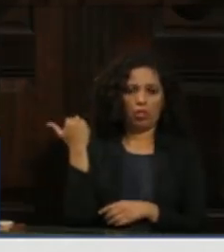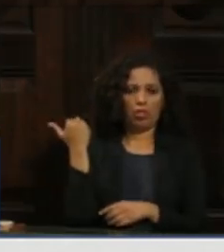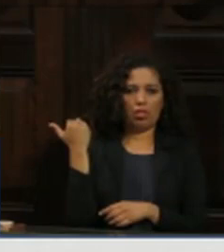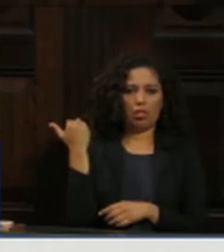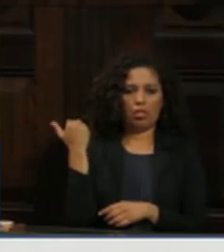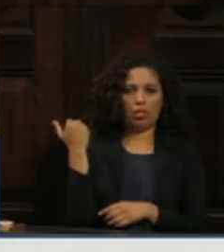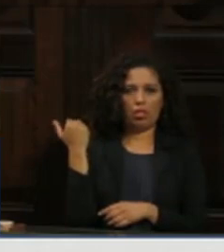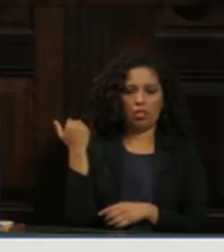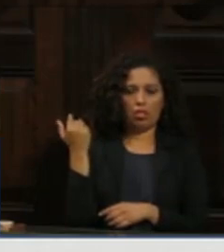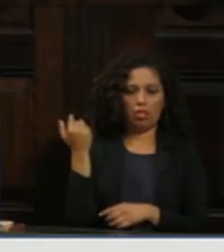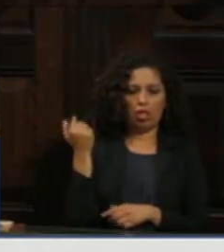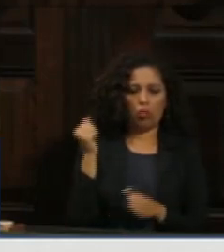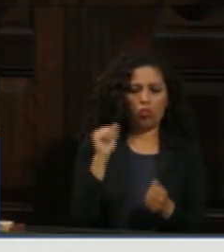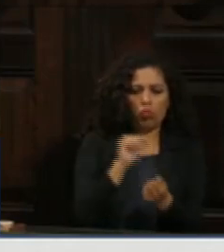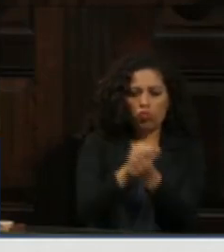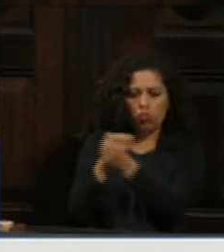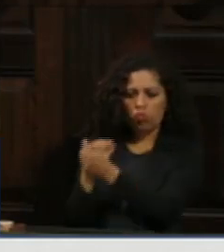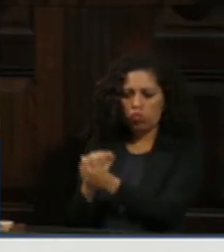urna.